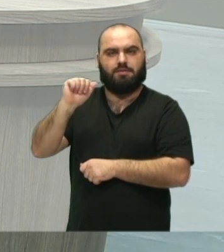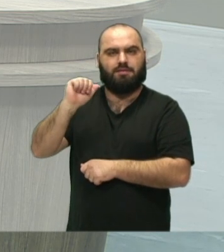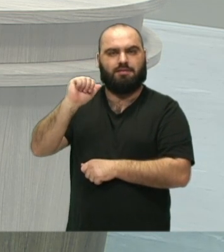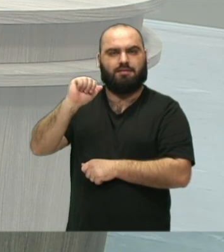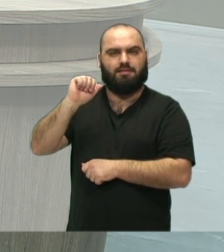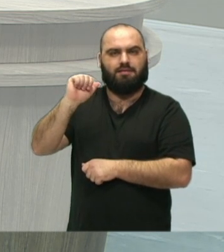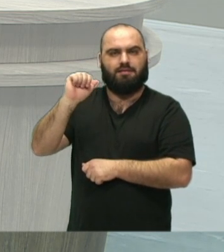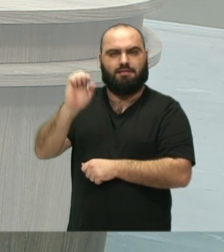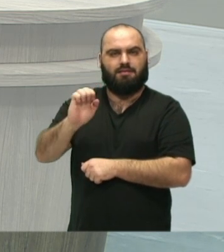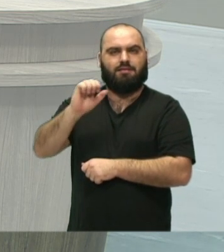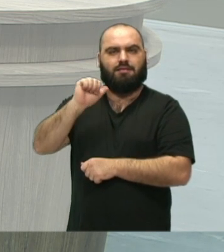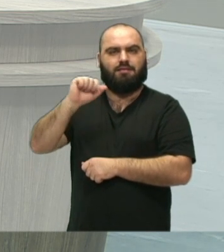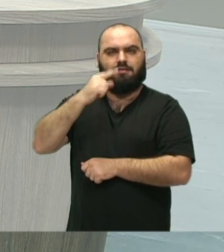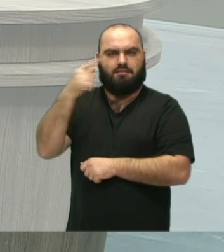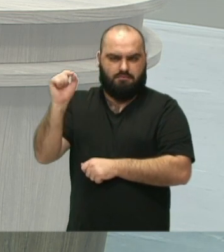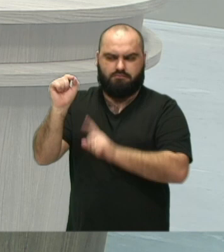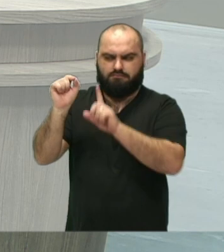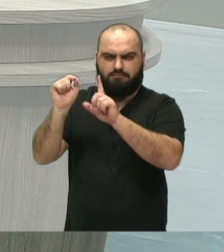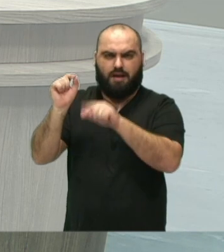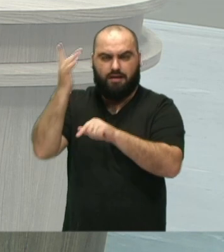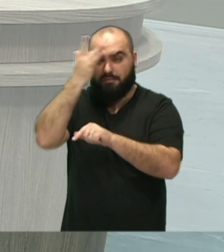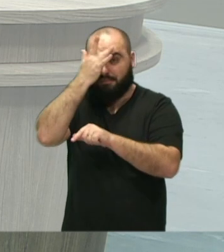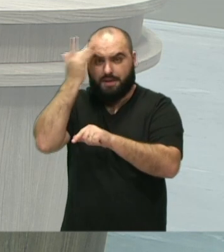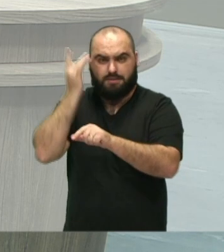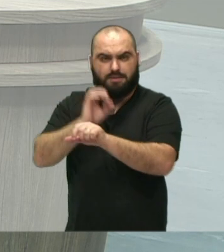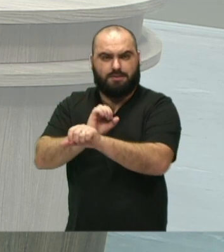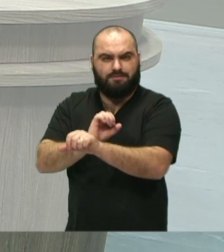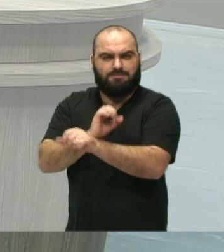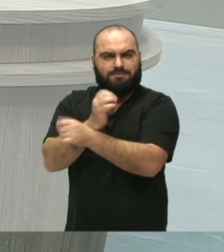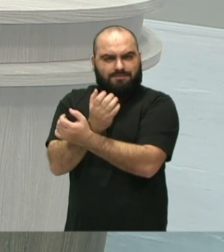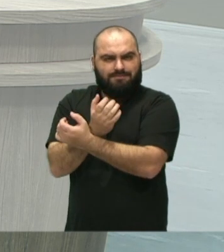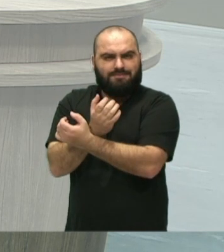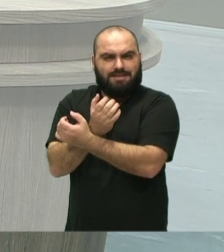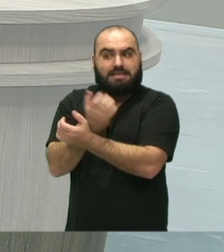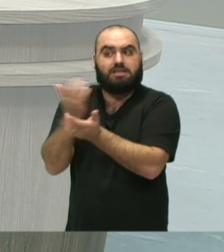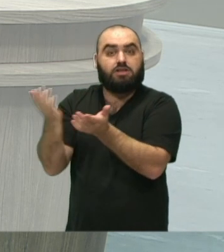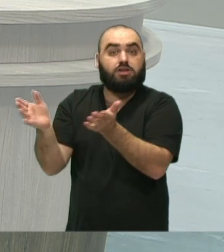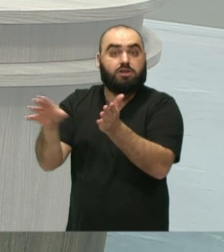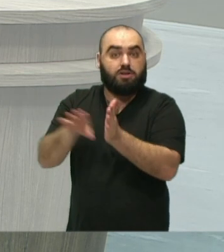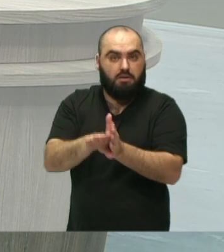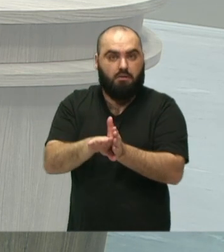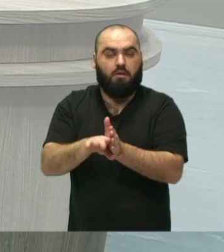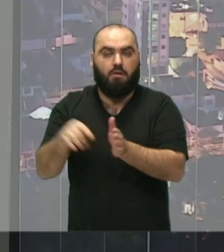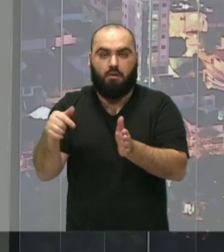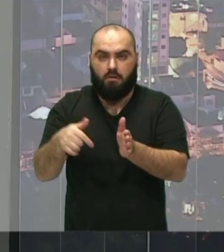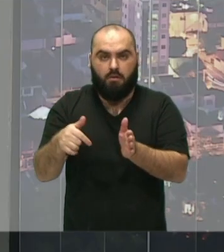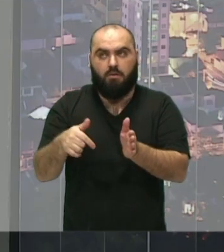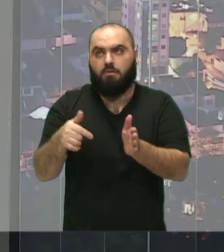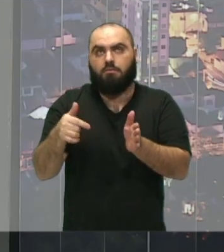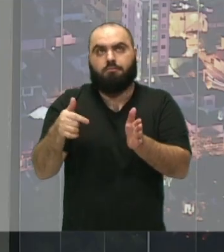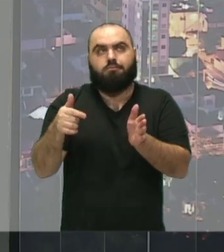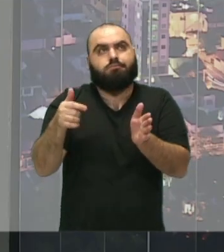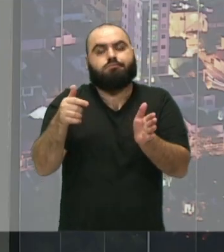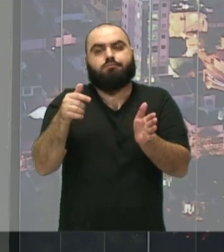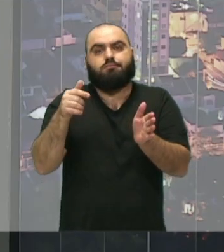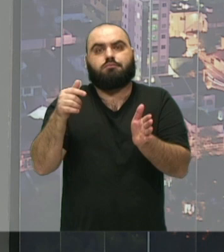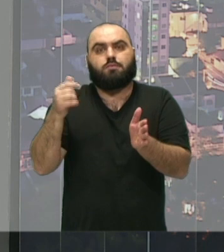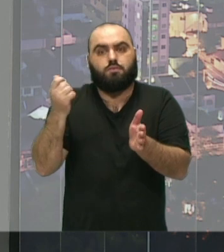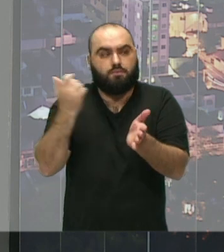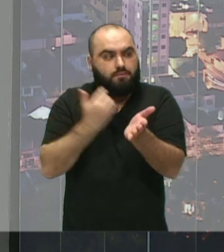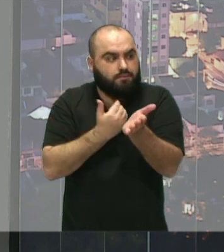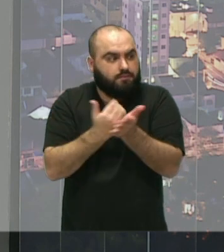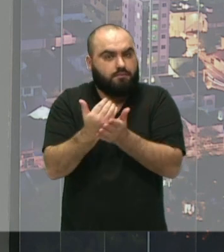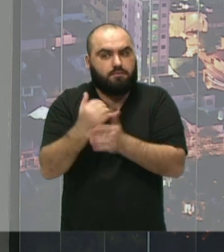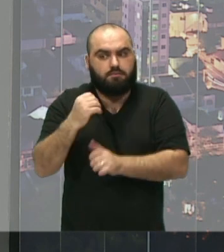né? Um dos muitos escravizados que chegaram e que ajudaram a fazer Itajaí, né,